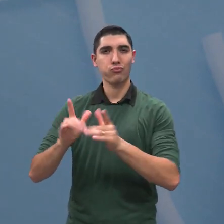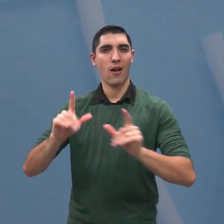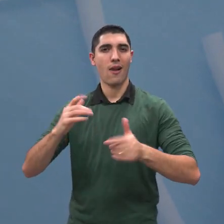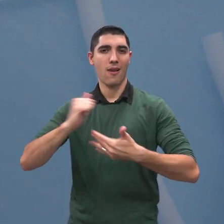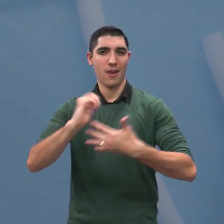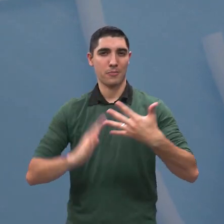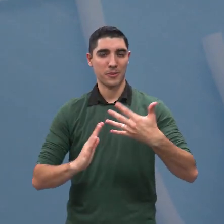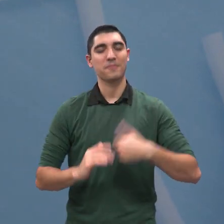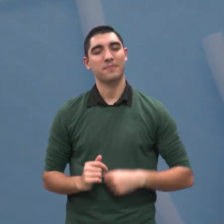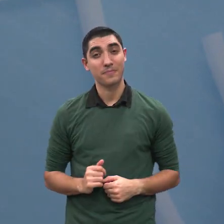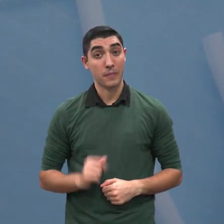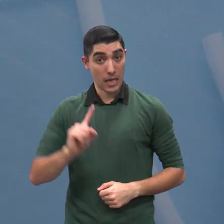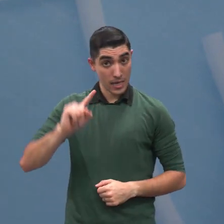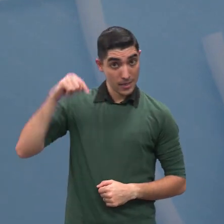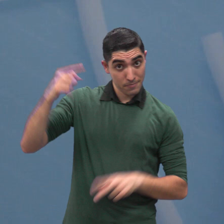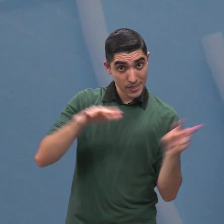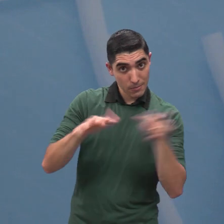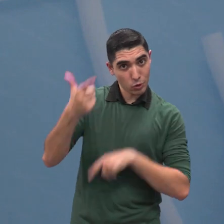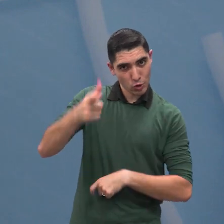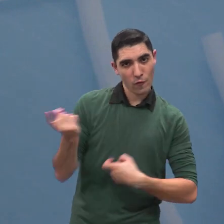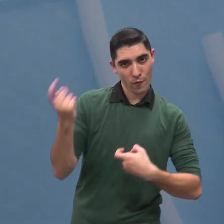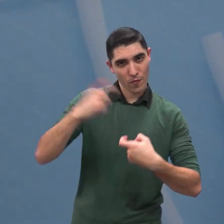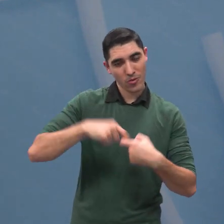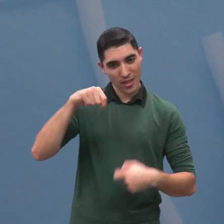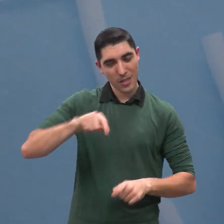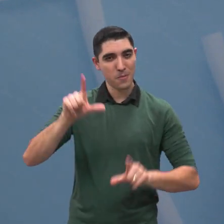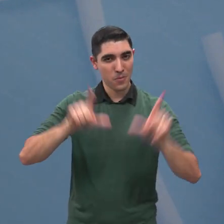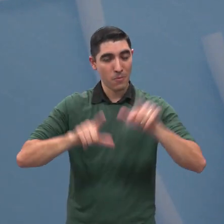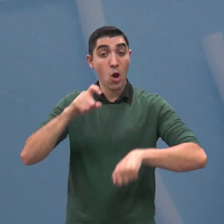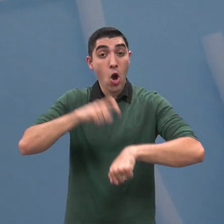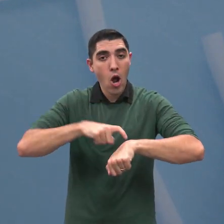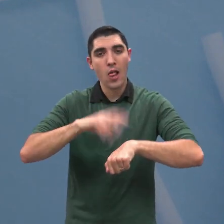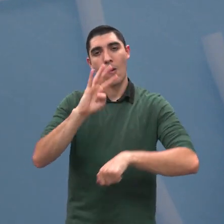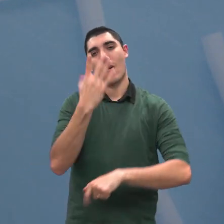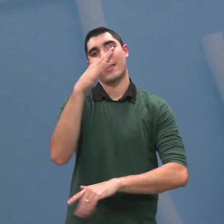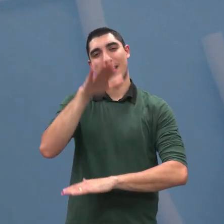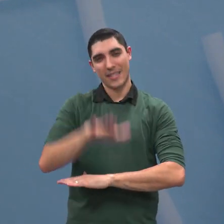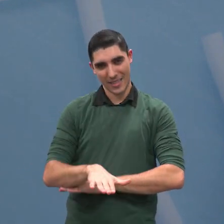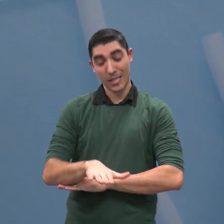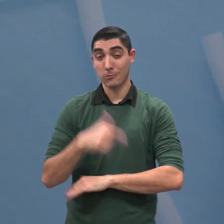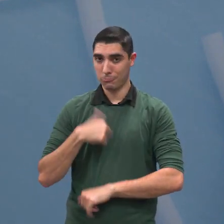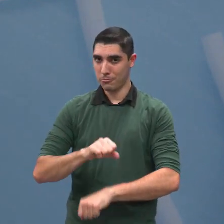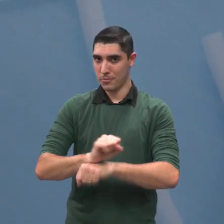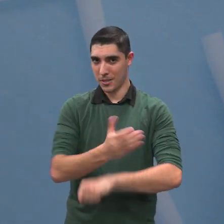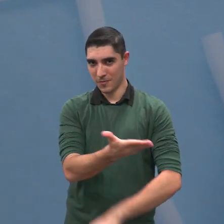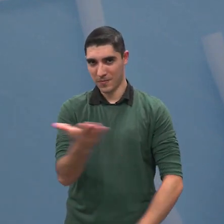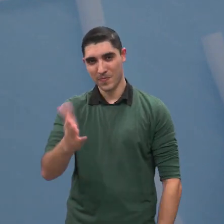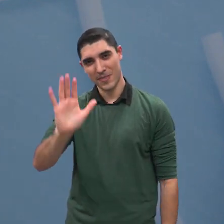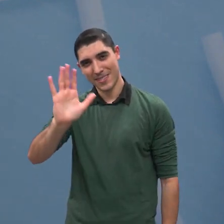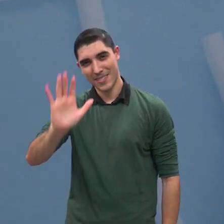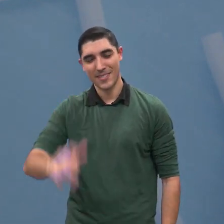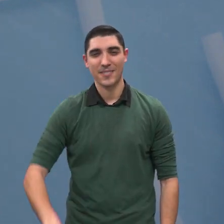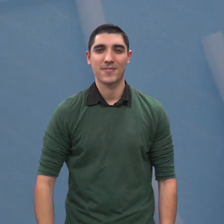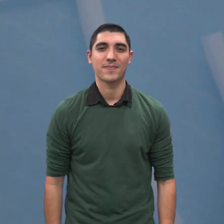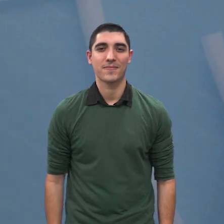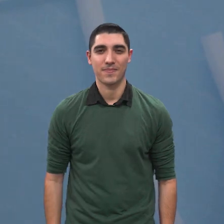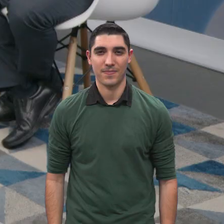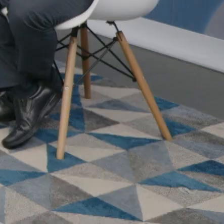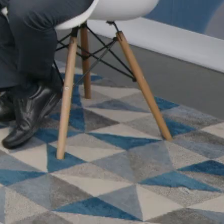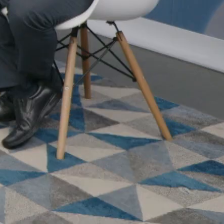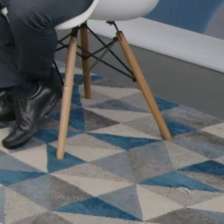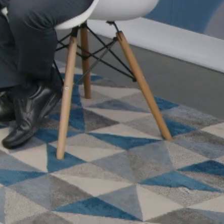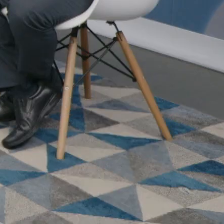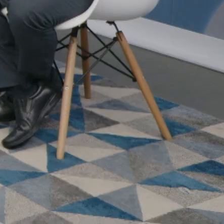Semana que vem, vocês já sabem, a gente está de volta novamente a partir das 4 da tarde. E eu espero vocês. Até mais!